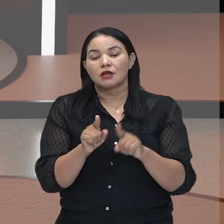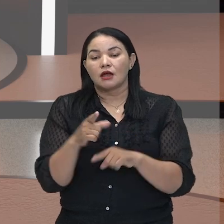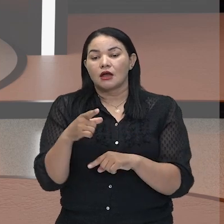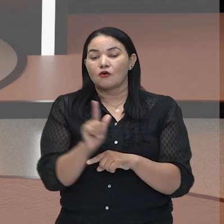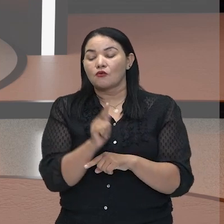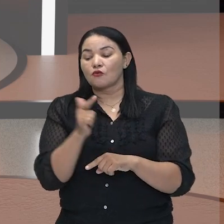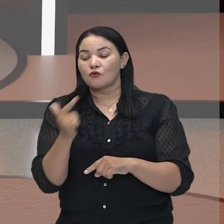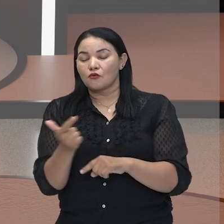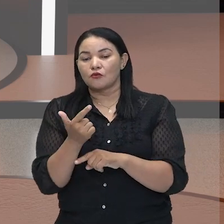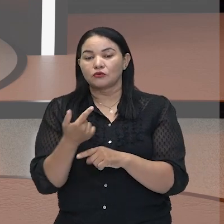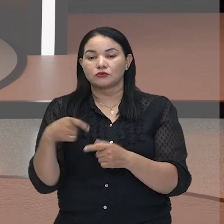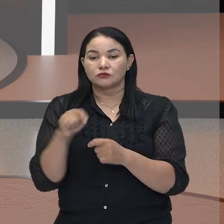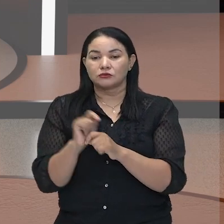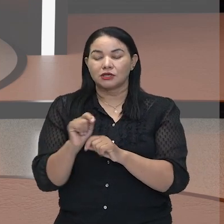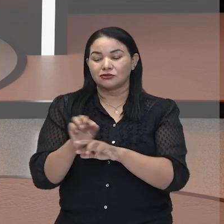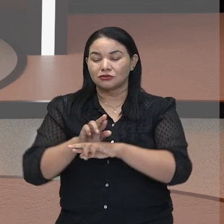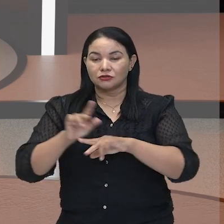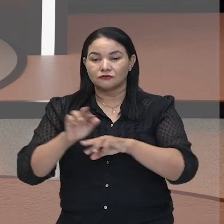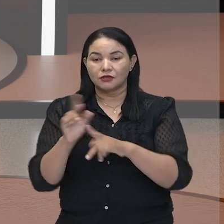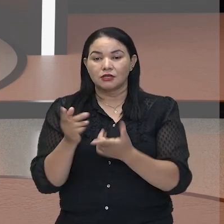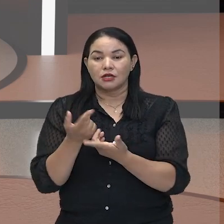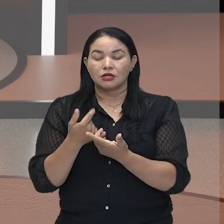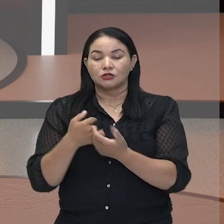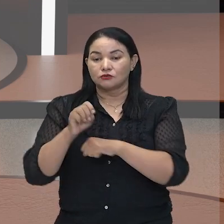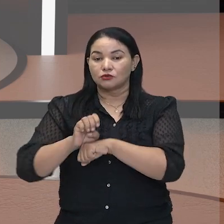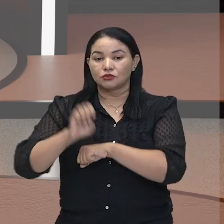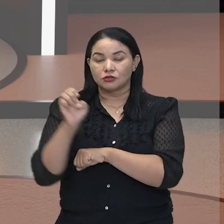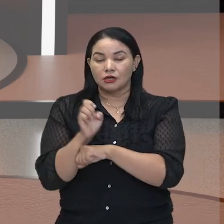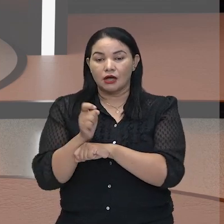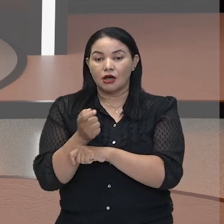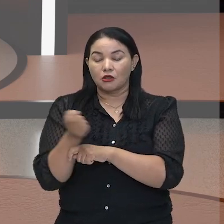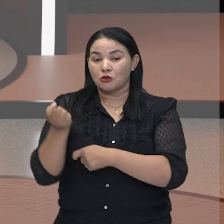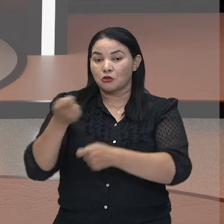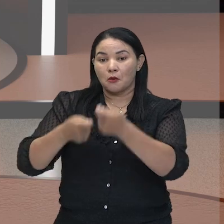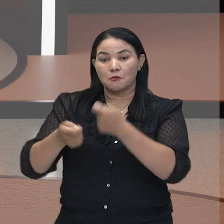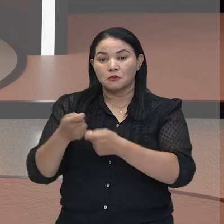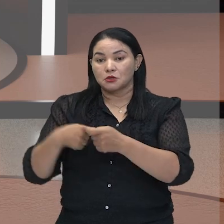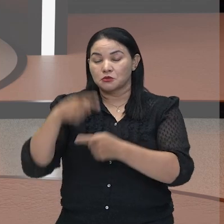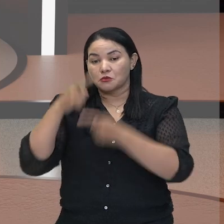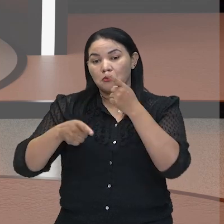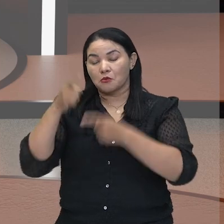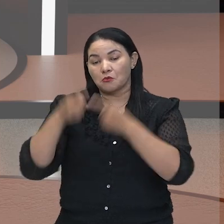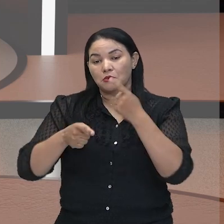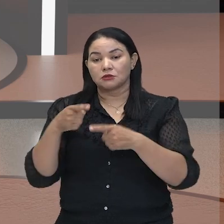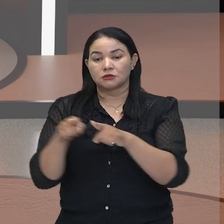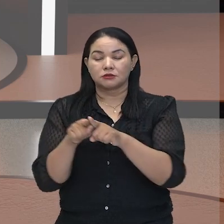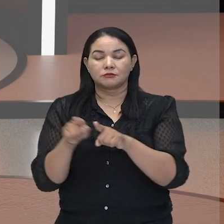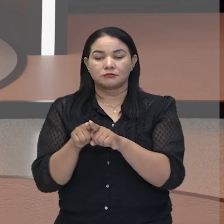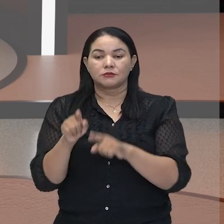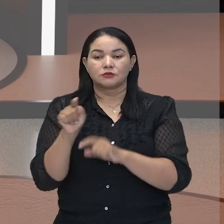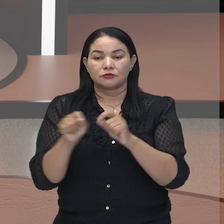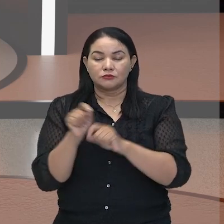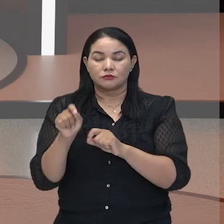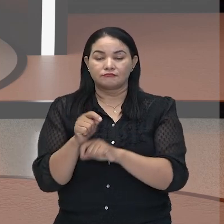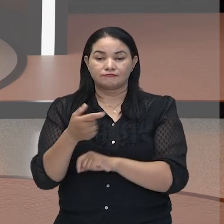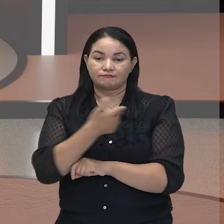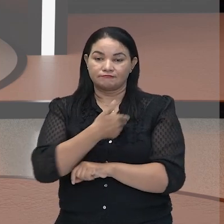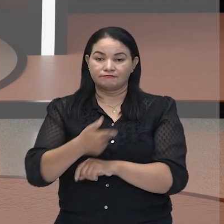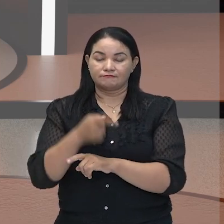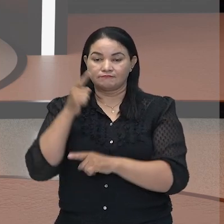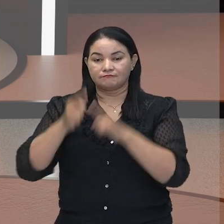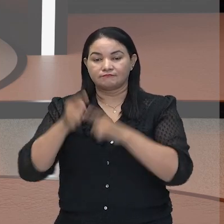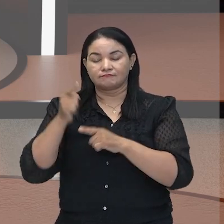economia planificada, onde o Estado que comanda, e o Estado principal da União Soviética era então a Rússia. Então ali